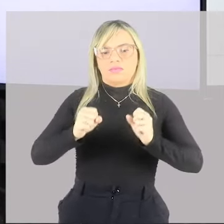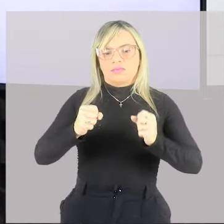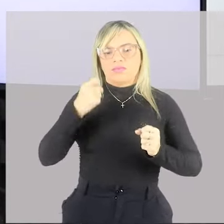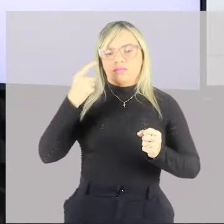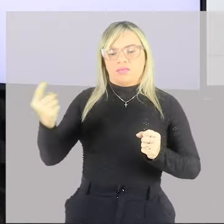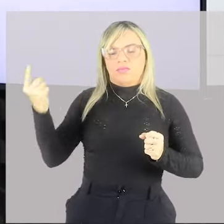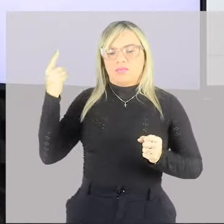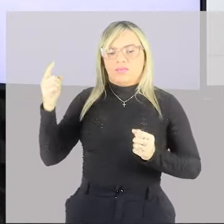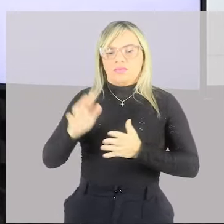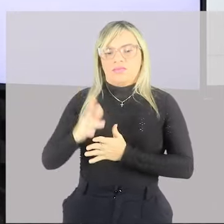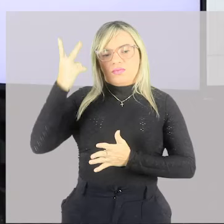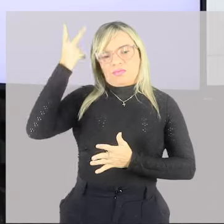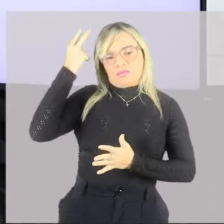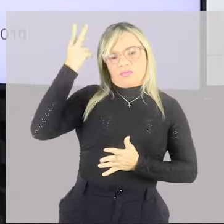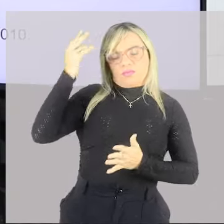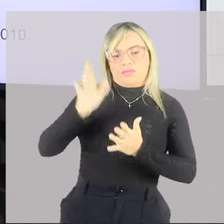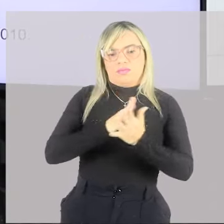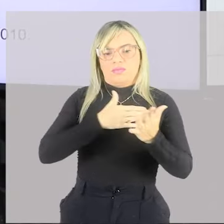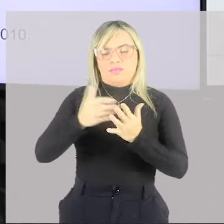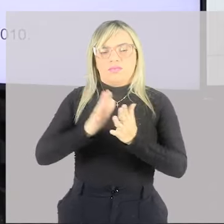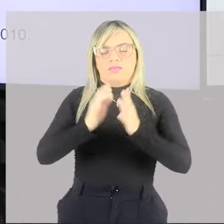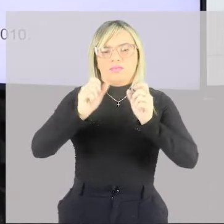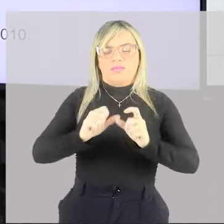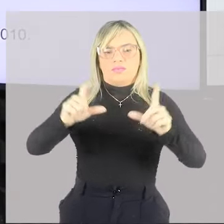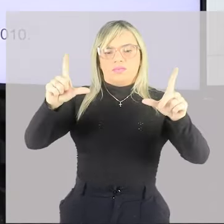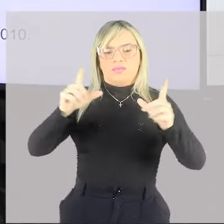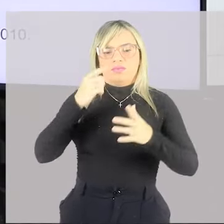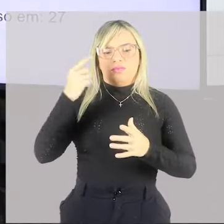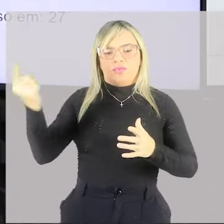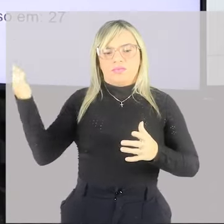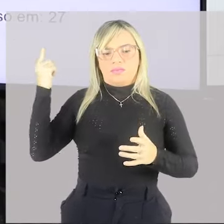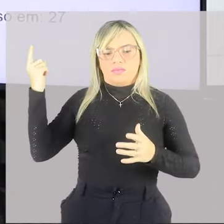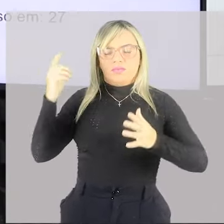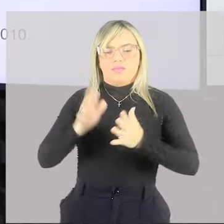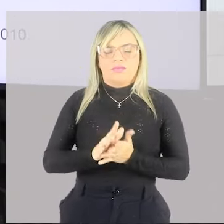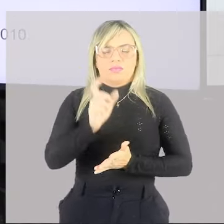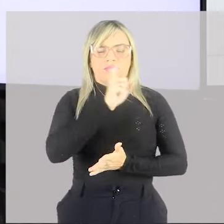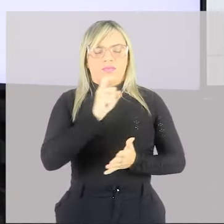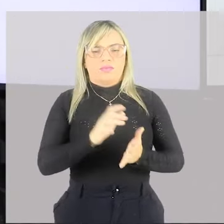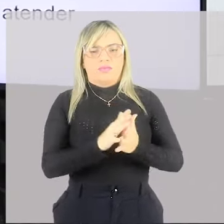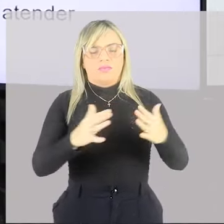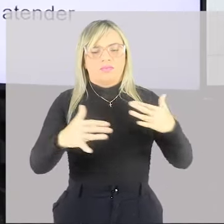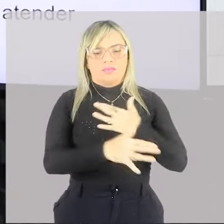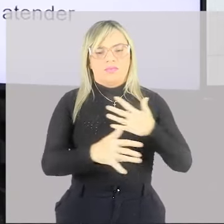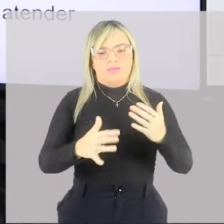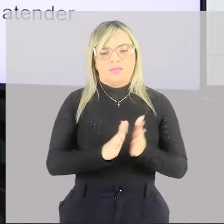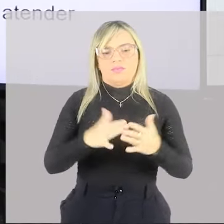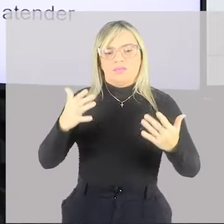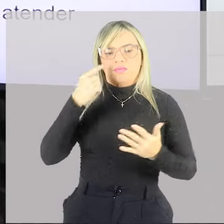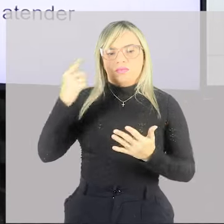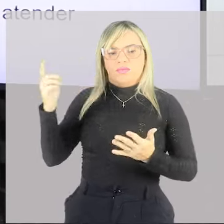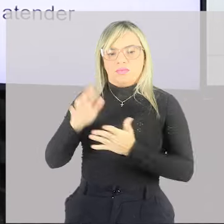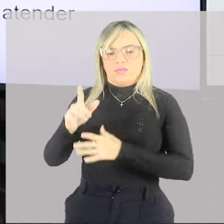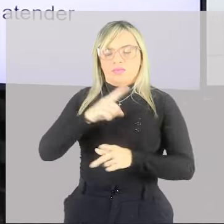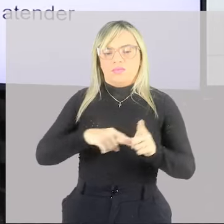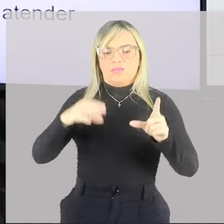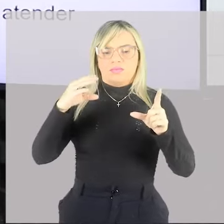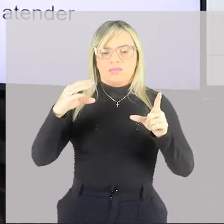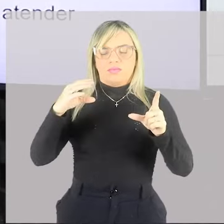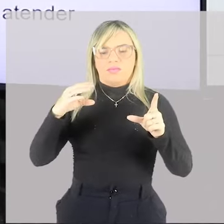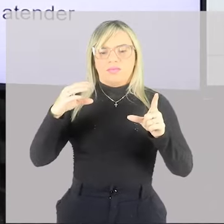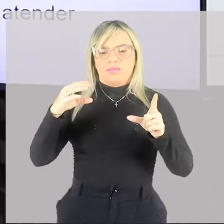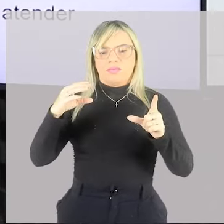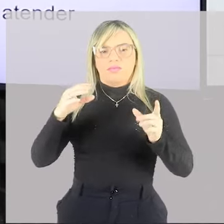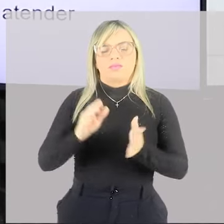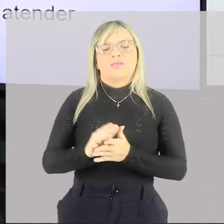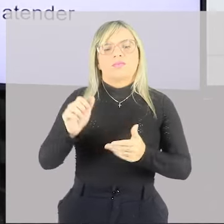comuns entre os tipos de pinturas murais tais como a o grafite Urbano e Arte pré-histórica Nesse caso a gente tem aquilo